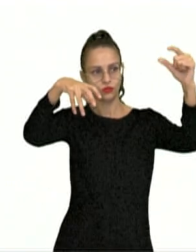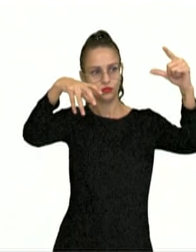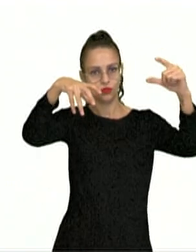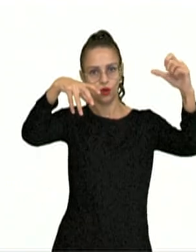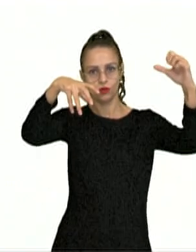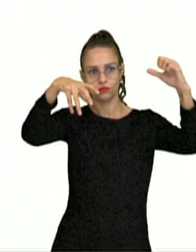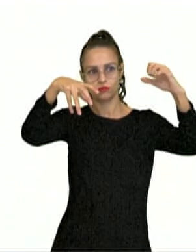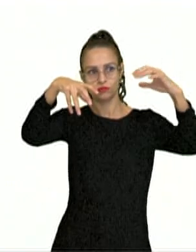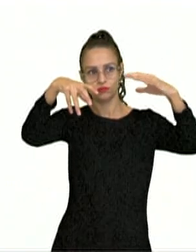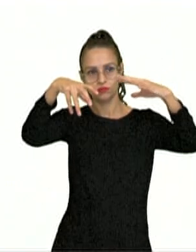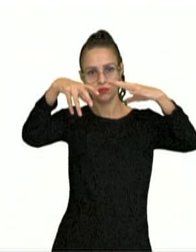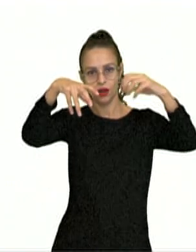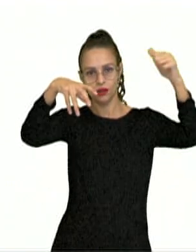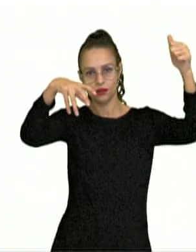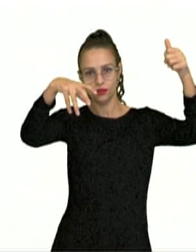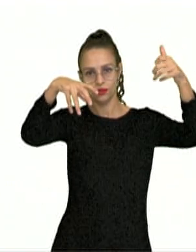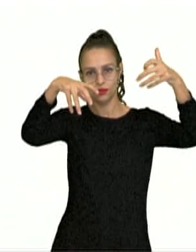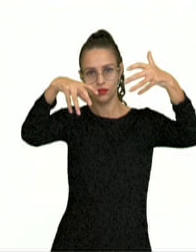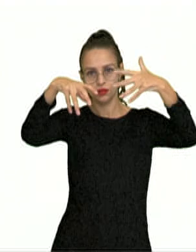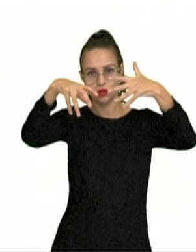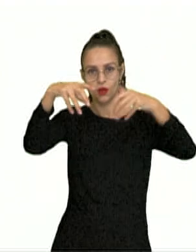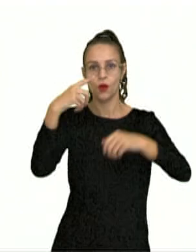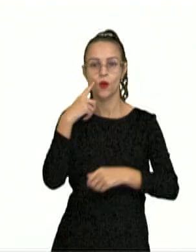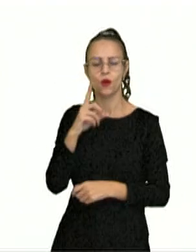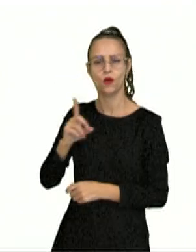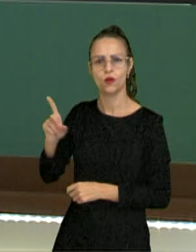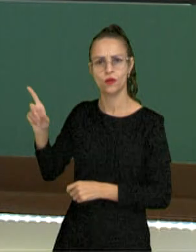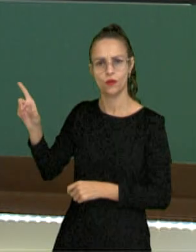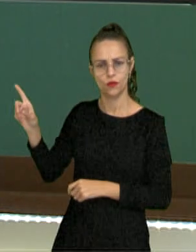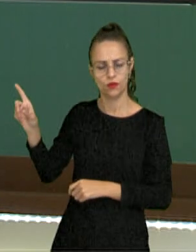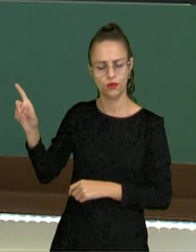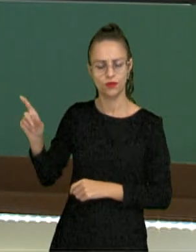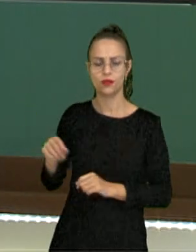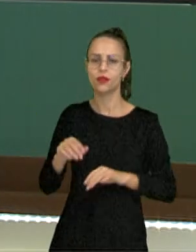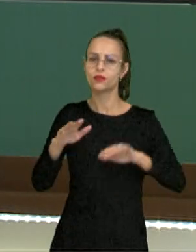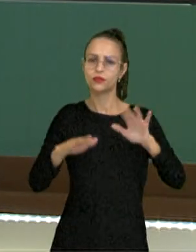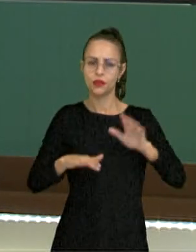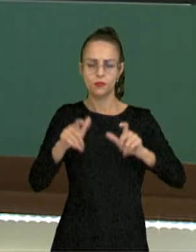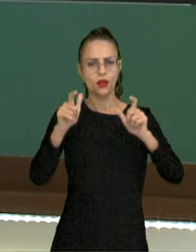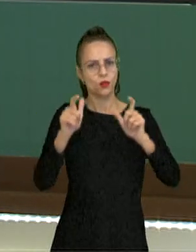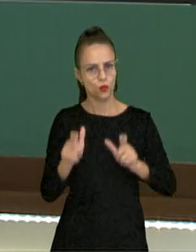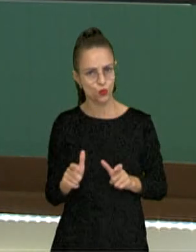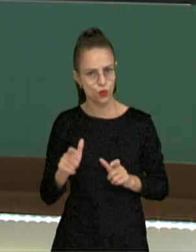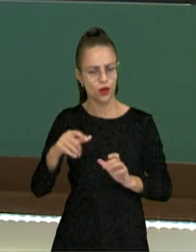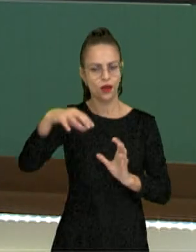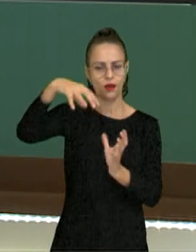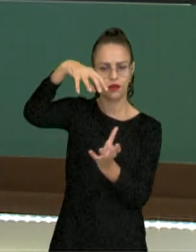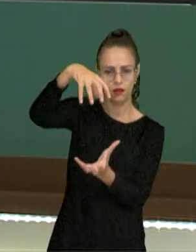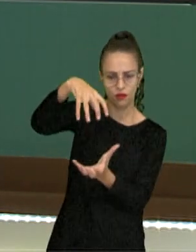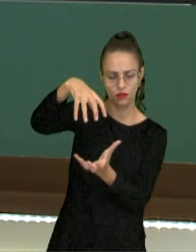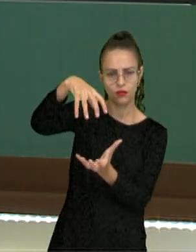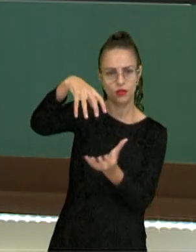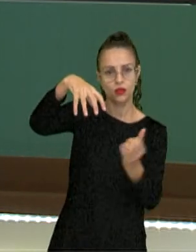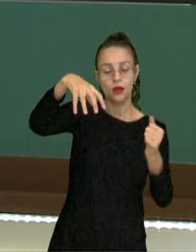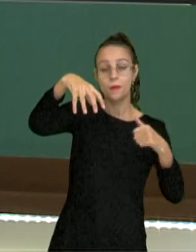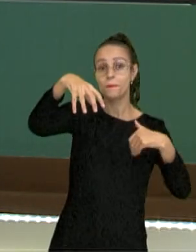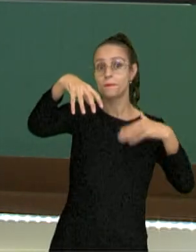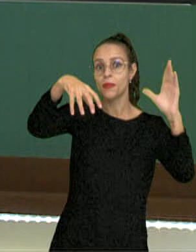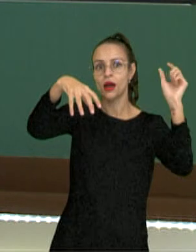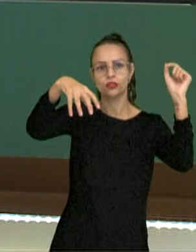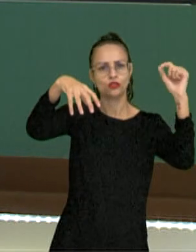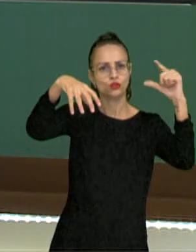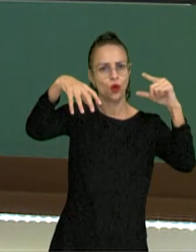uma representação que mostra isso. Em determinadas áreas eu vou ter um aquecimento maior, uma radiação